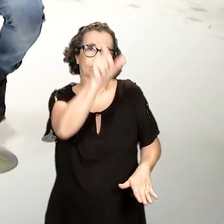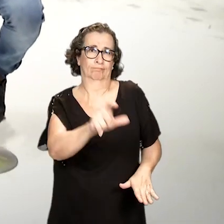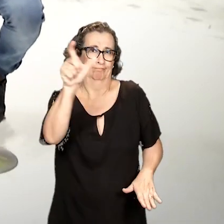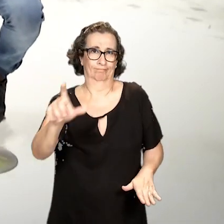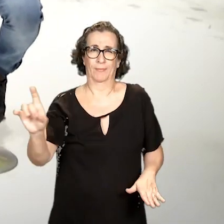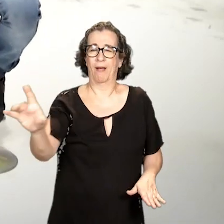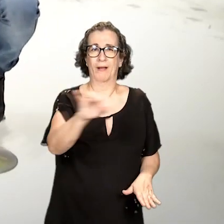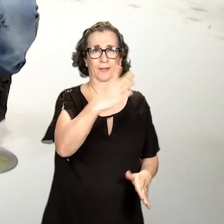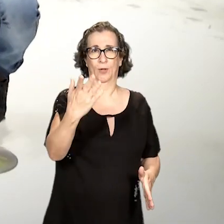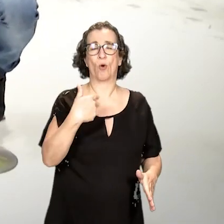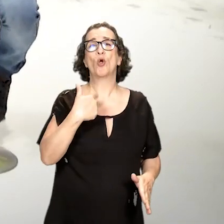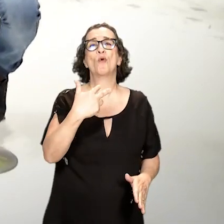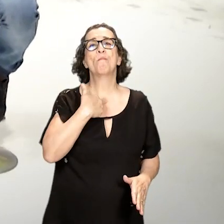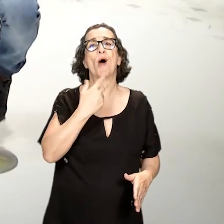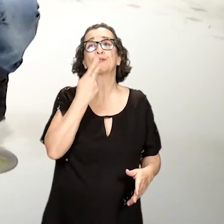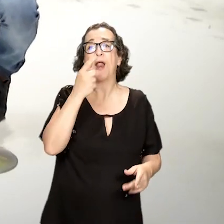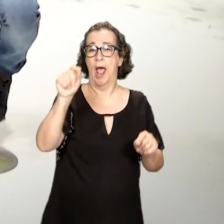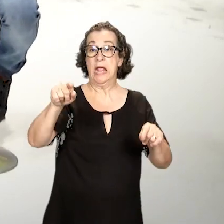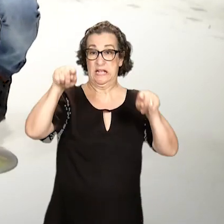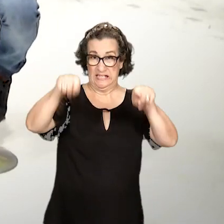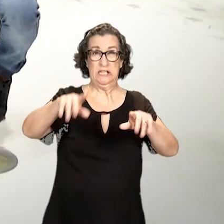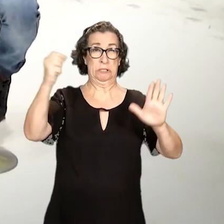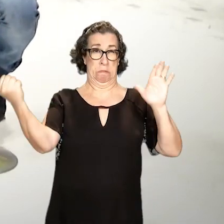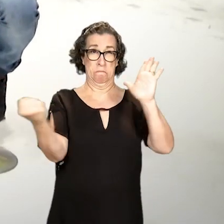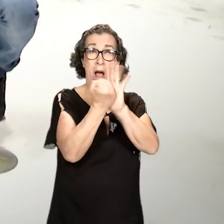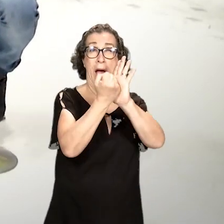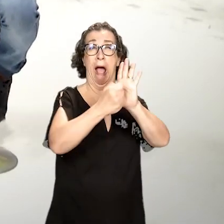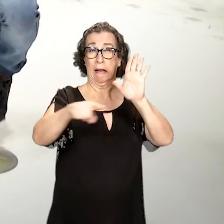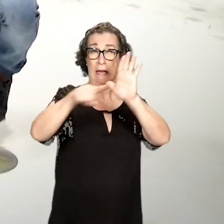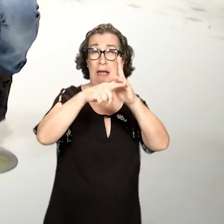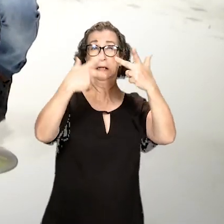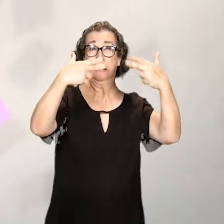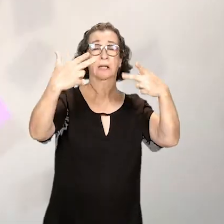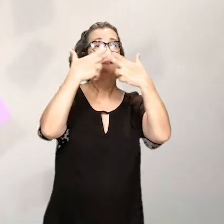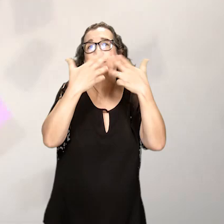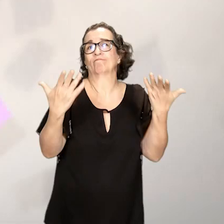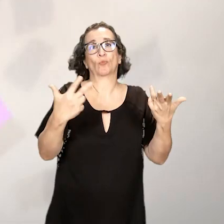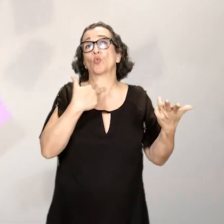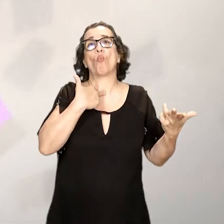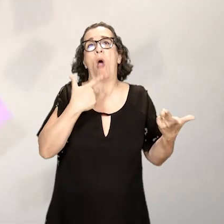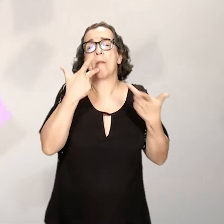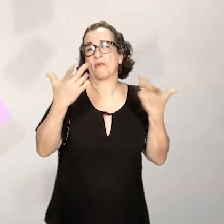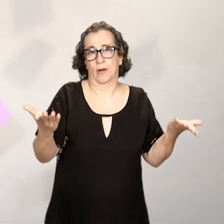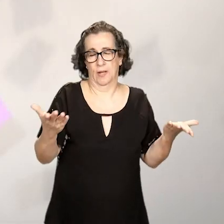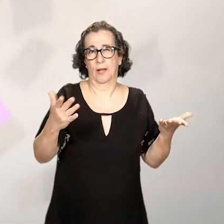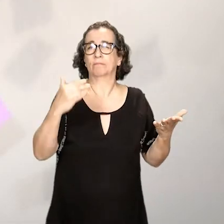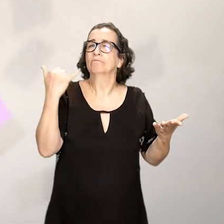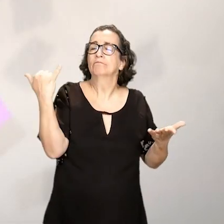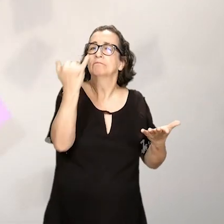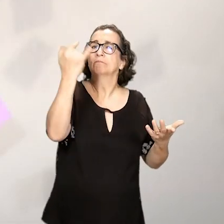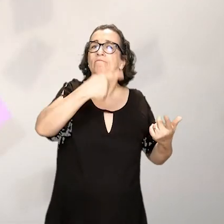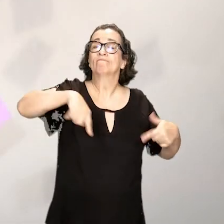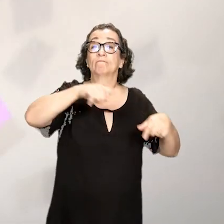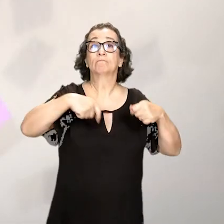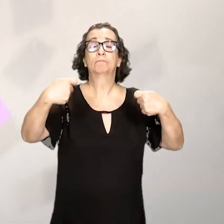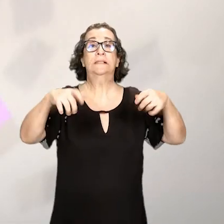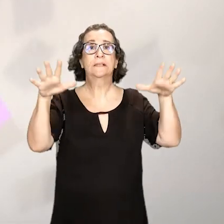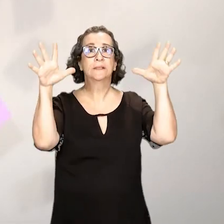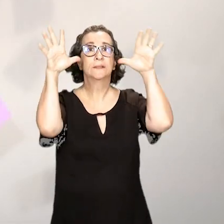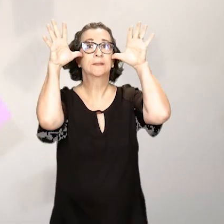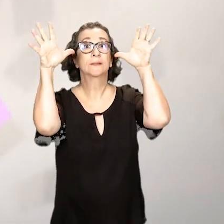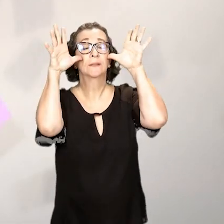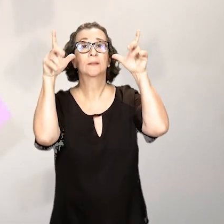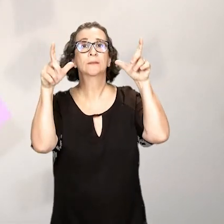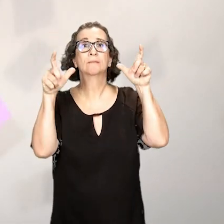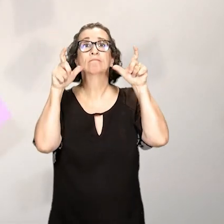gente não tem como dizer que o evento vai ser traumático isso ou não então é importante a gente tá atento aí